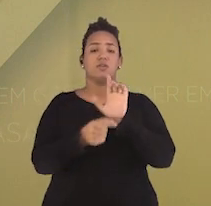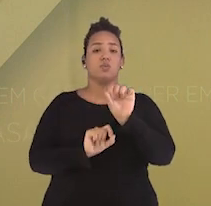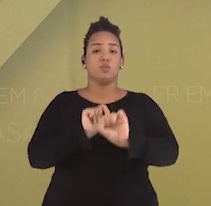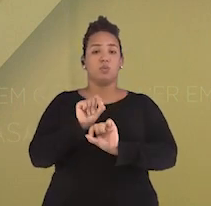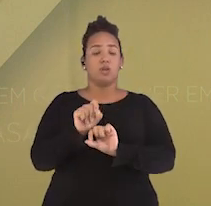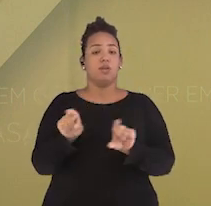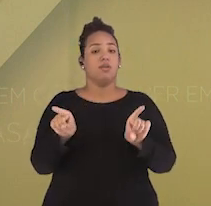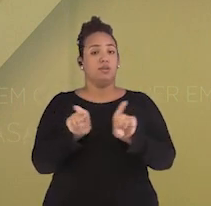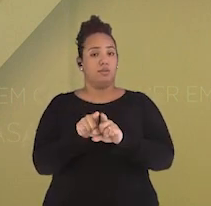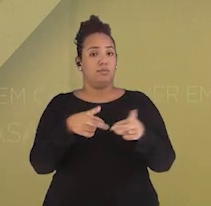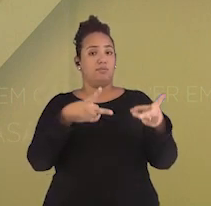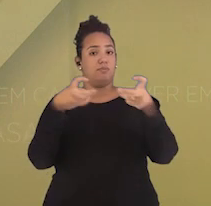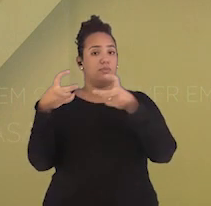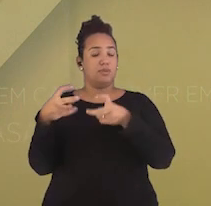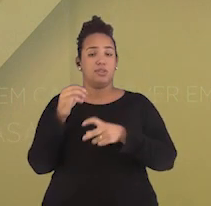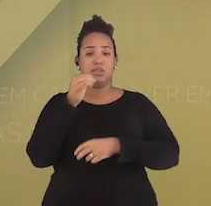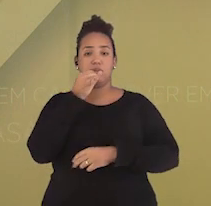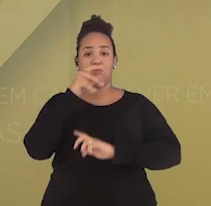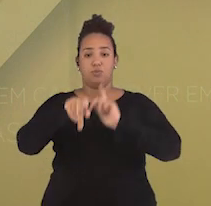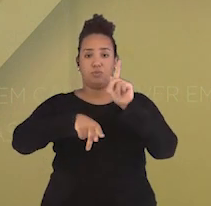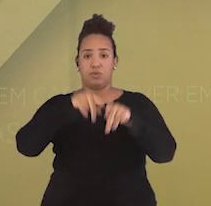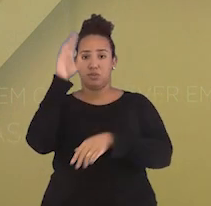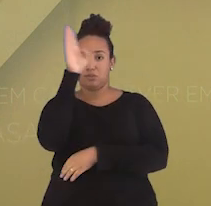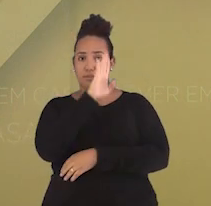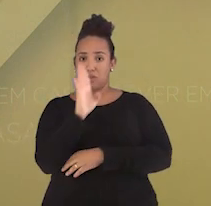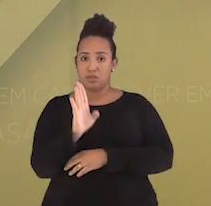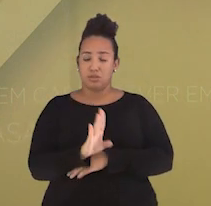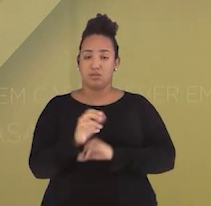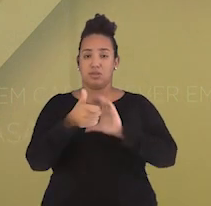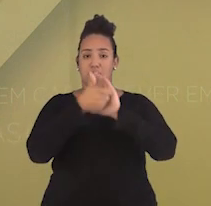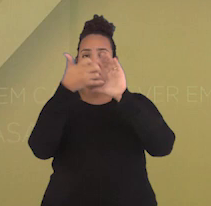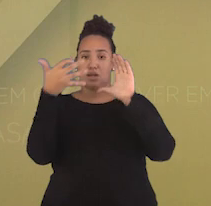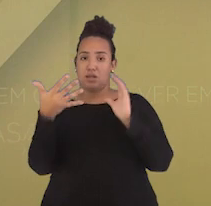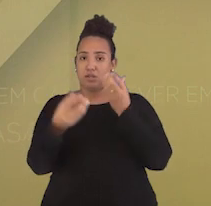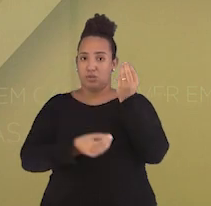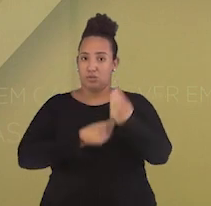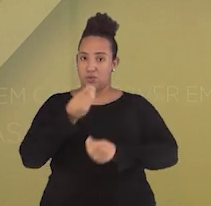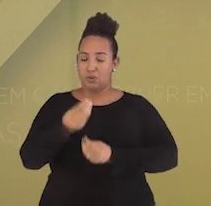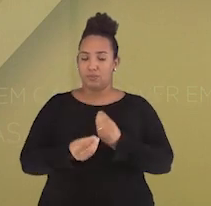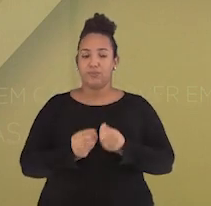características importantes da população que mora nesses locais.